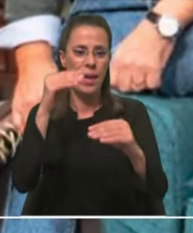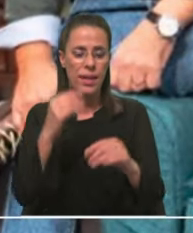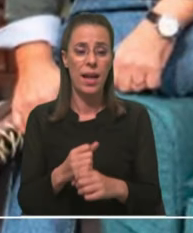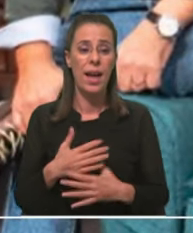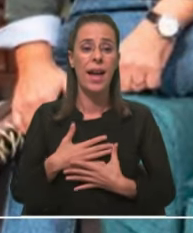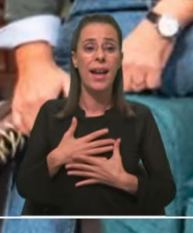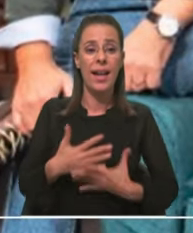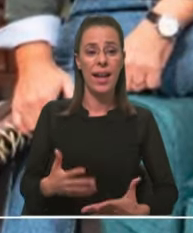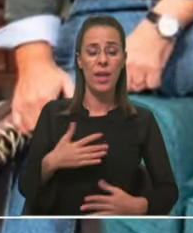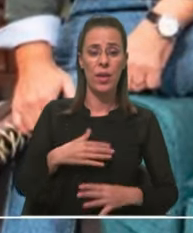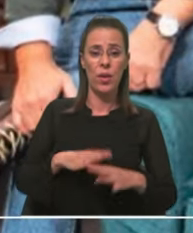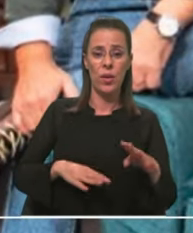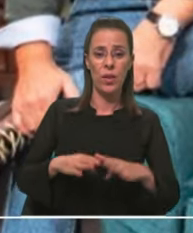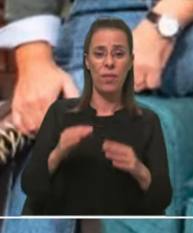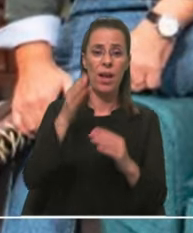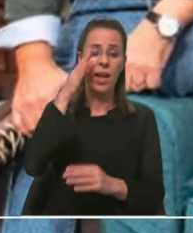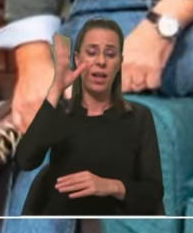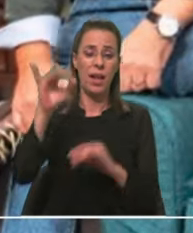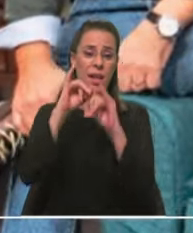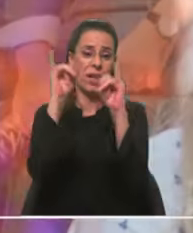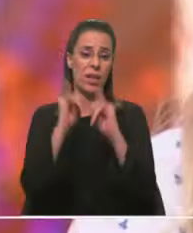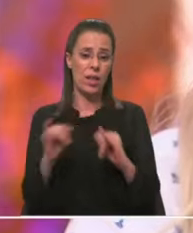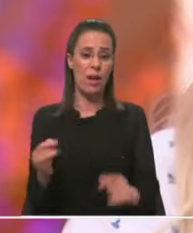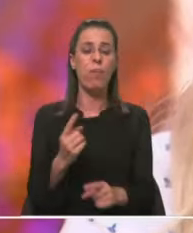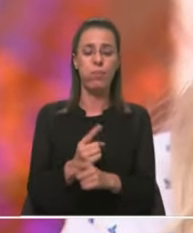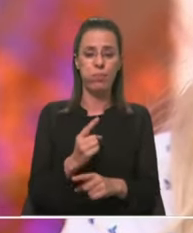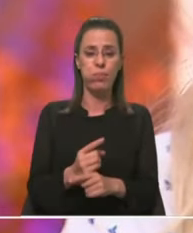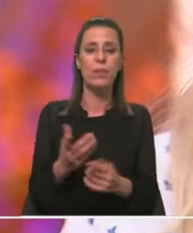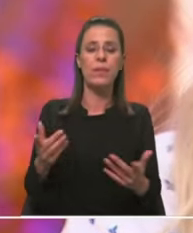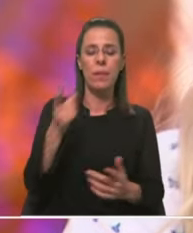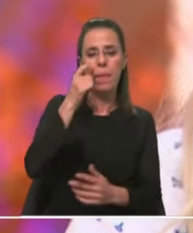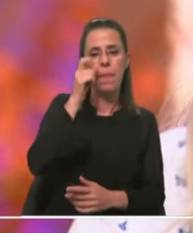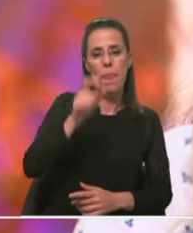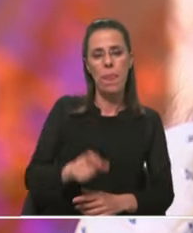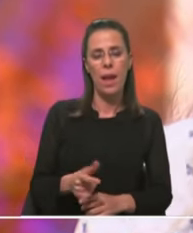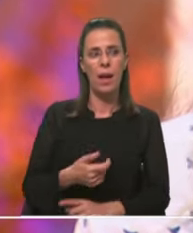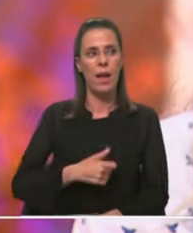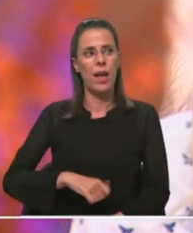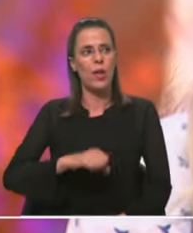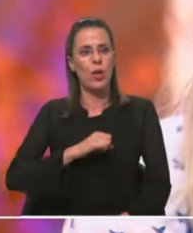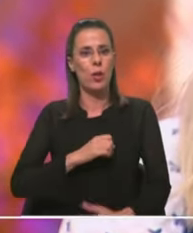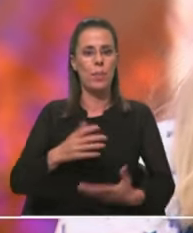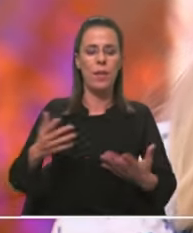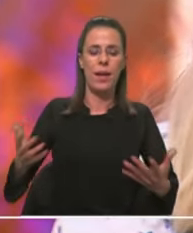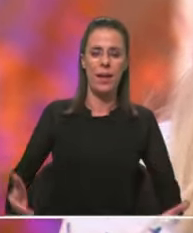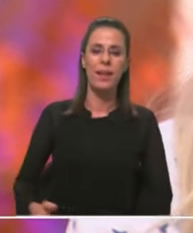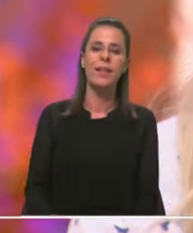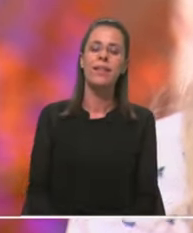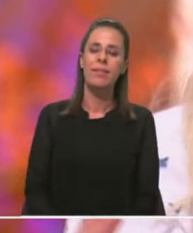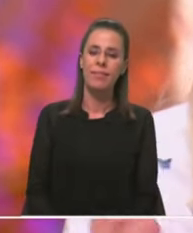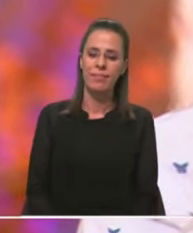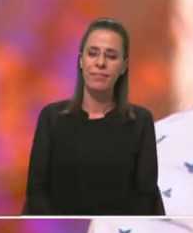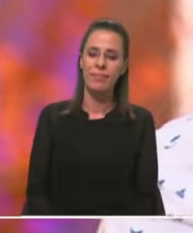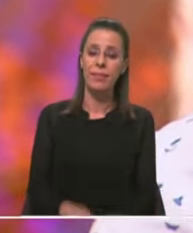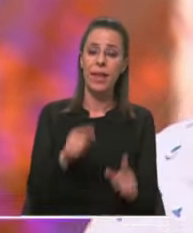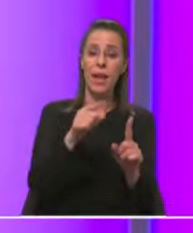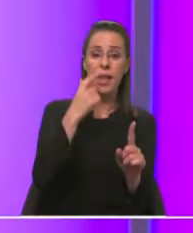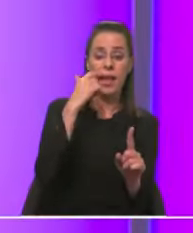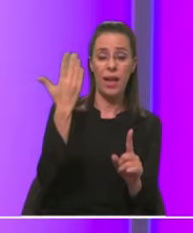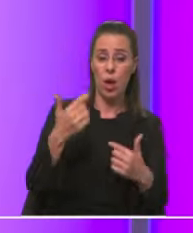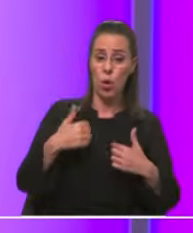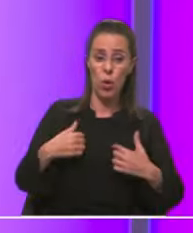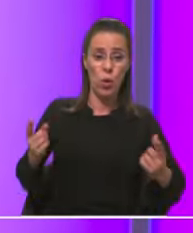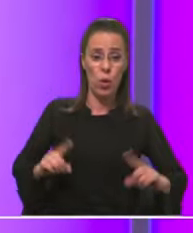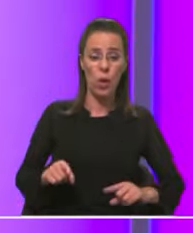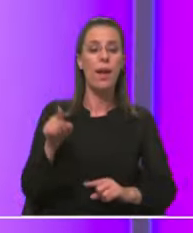carreira que eu tenho feito, mesmo lá fora, internacionalmente e tudo, A é um carreira homem em Espanha, meu incrível. Deus, não é? Nem Ele temos a é que é noção. incrível, não sou